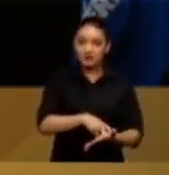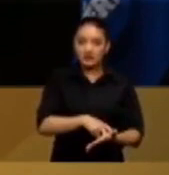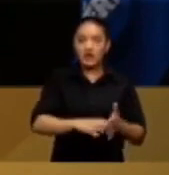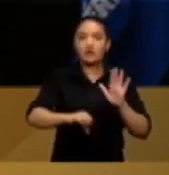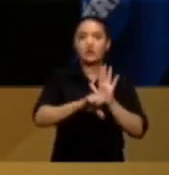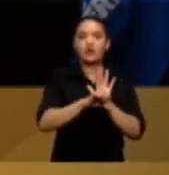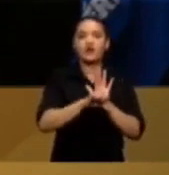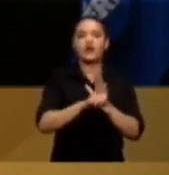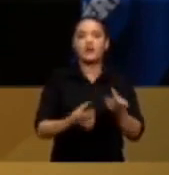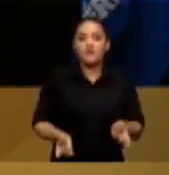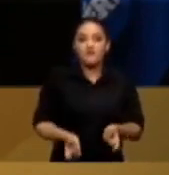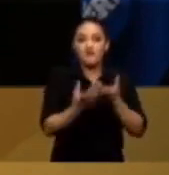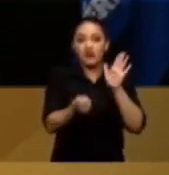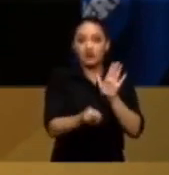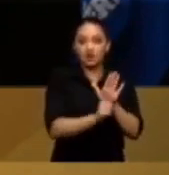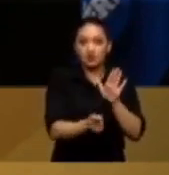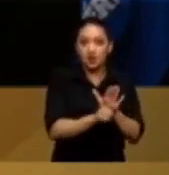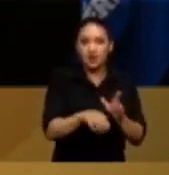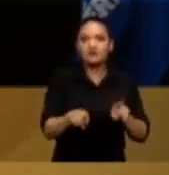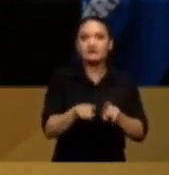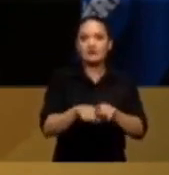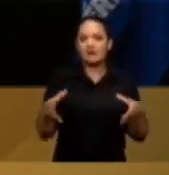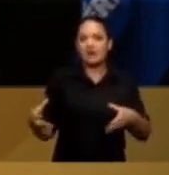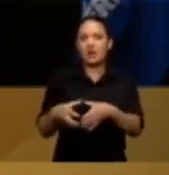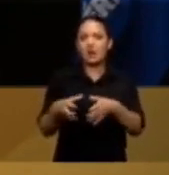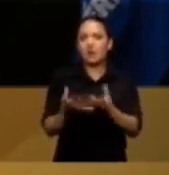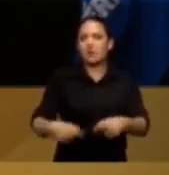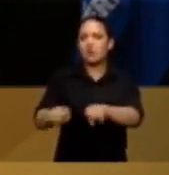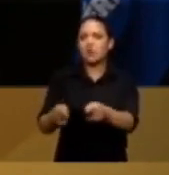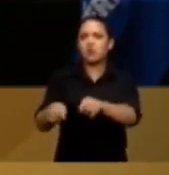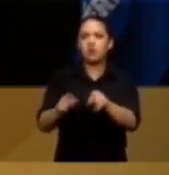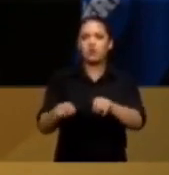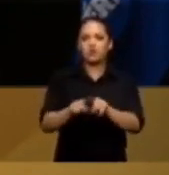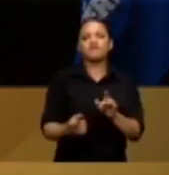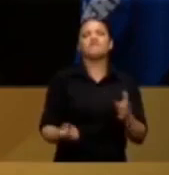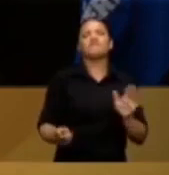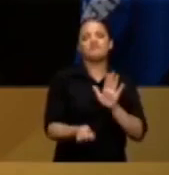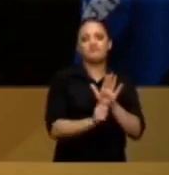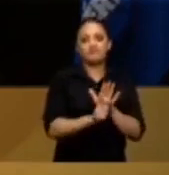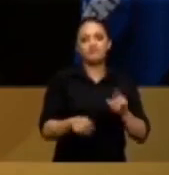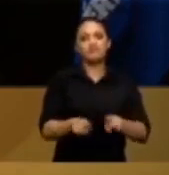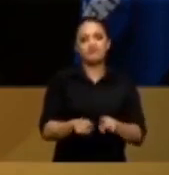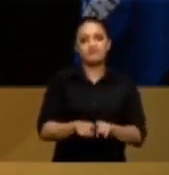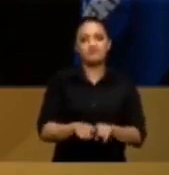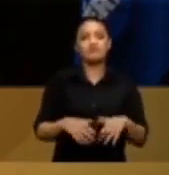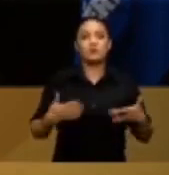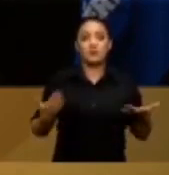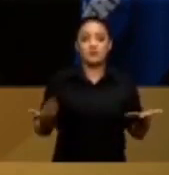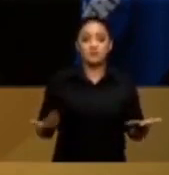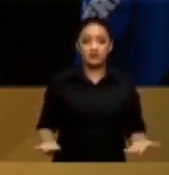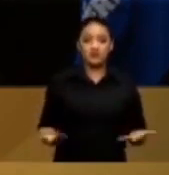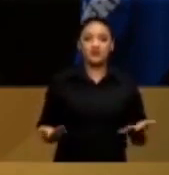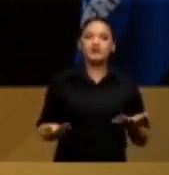tráfico de drogas e associação para o tráfico. Com a incidência das majorantes da transnacionalidade e